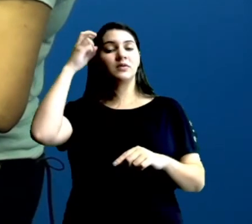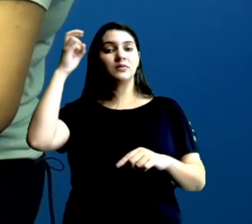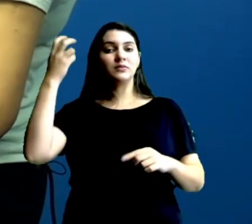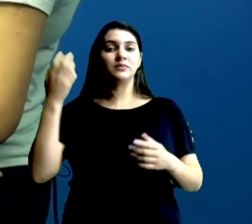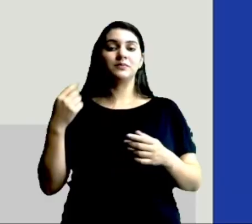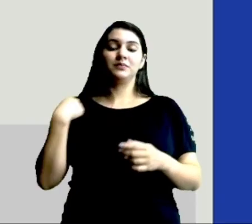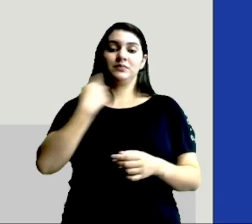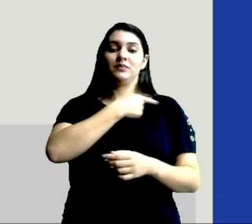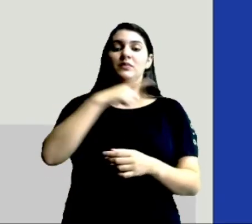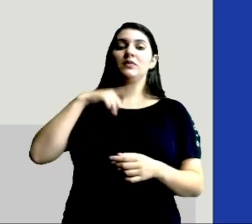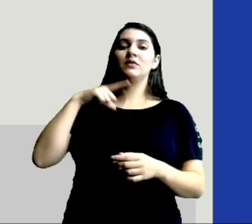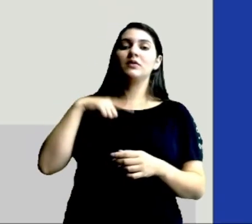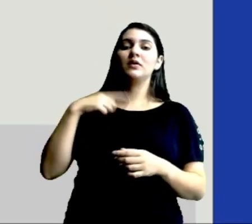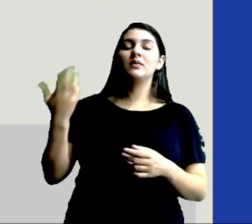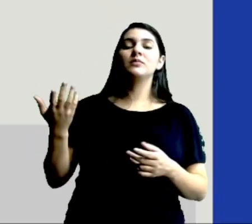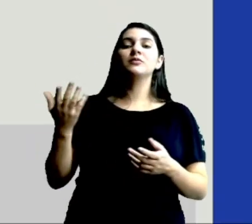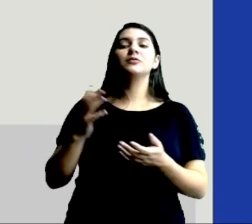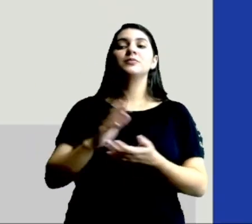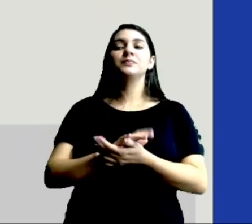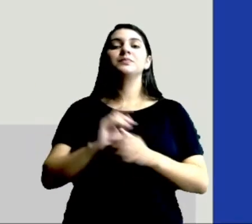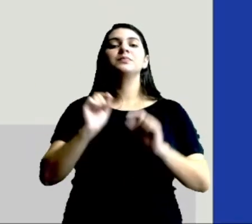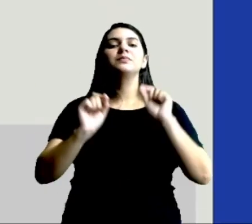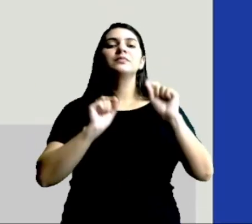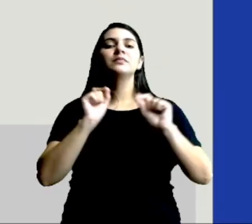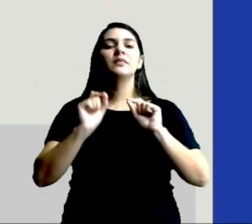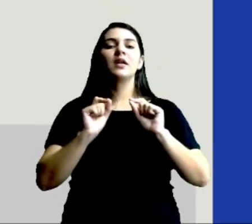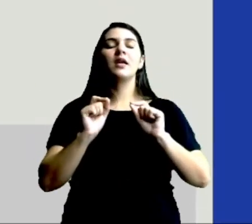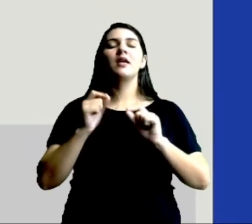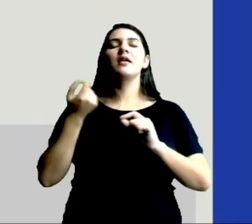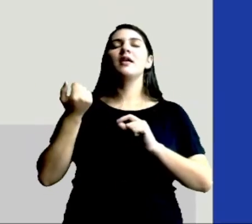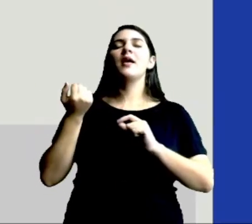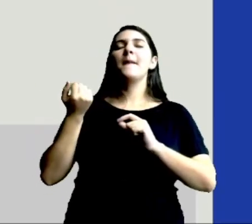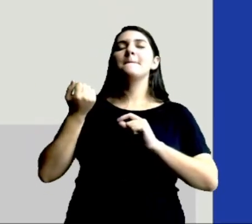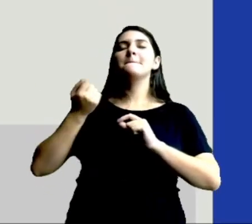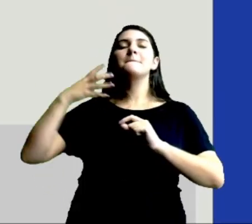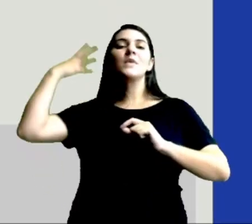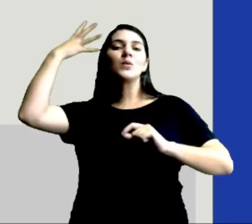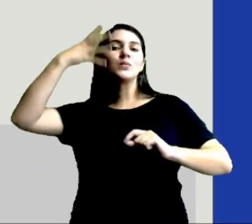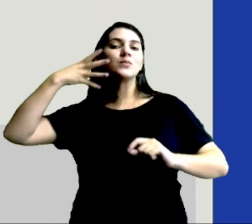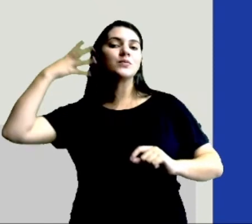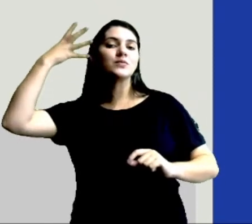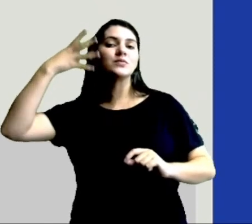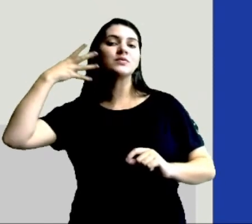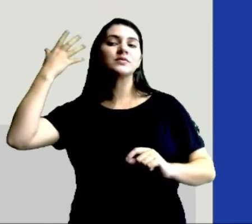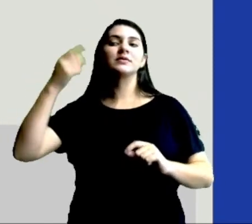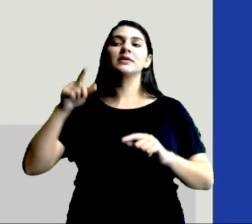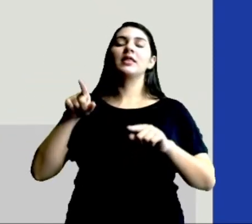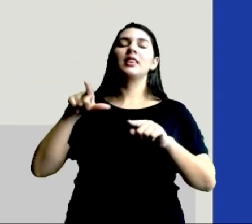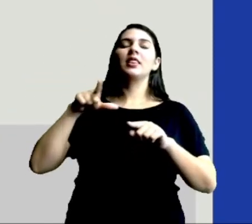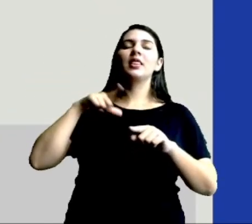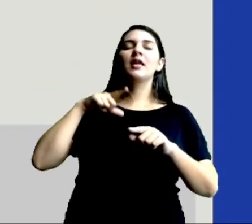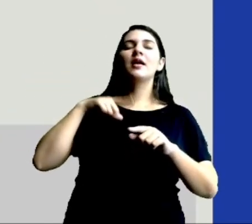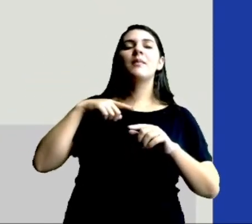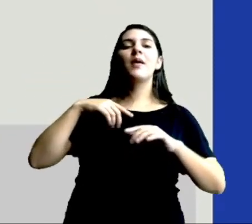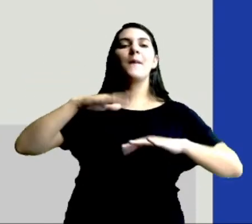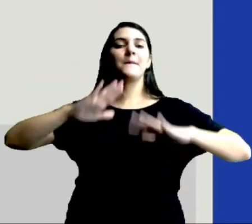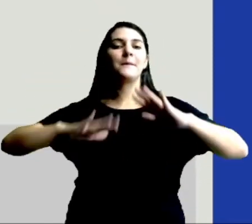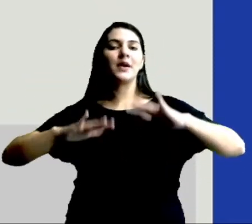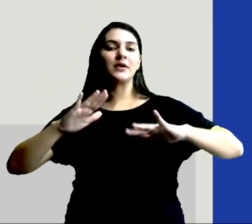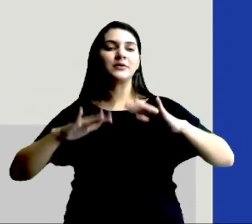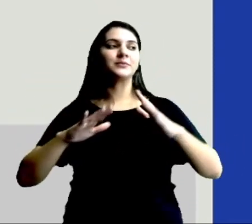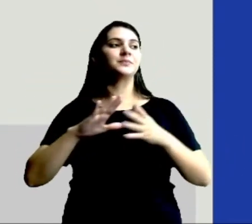Então, nós temos aqui elementos como instrumentos musicais, tá? Temos o berimbau,